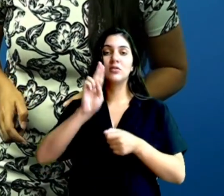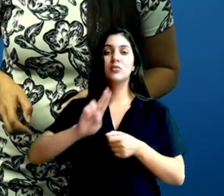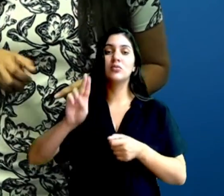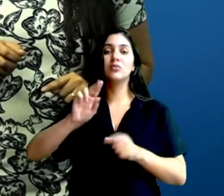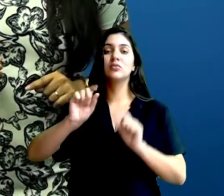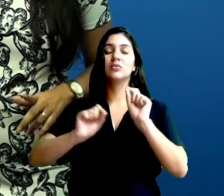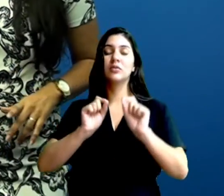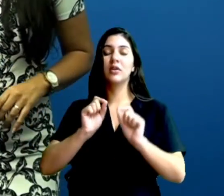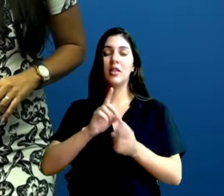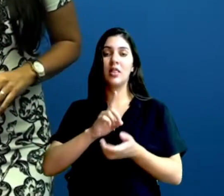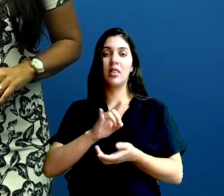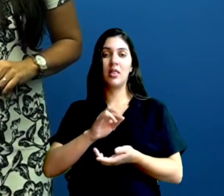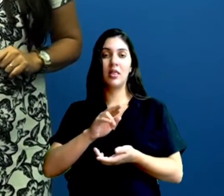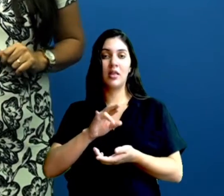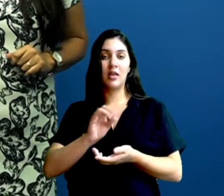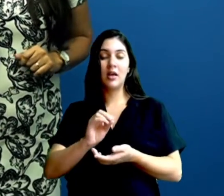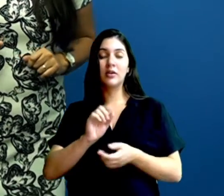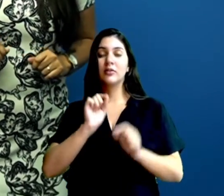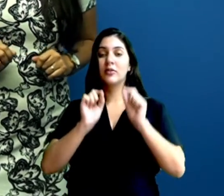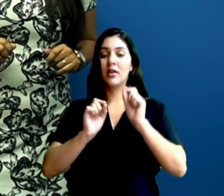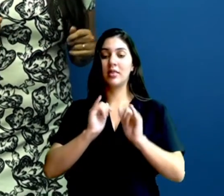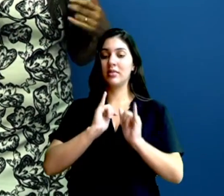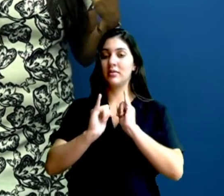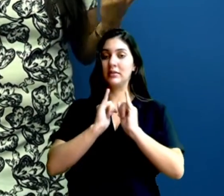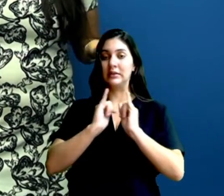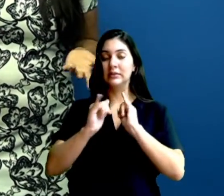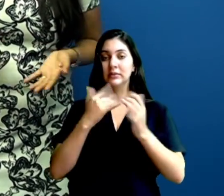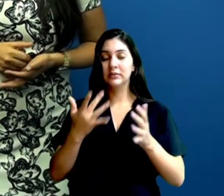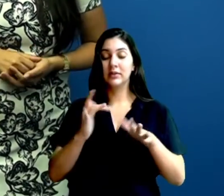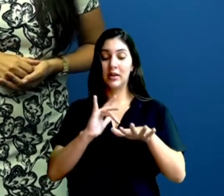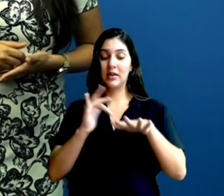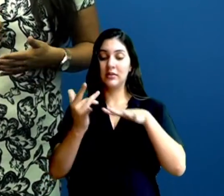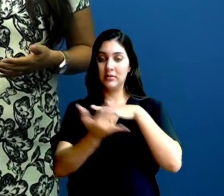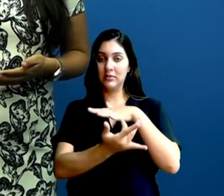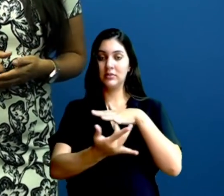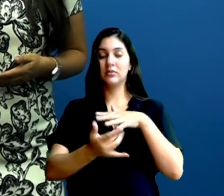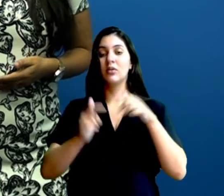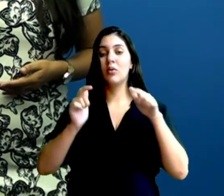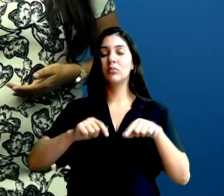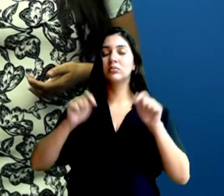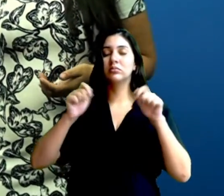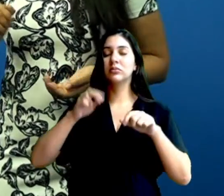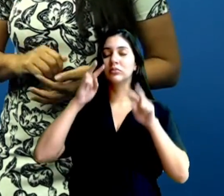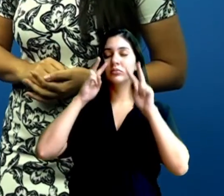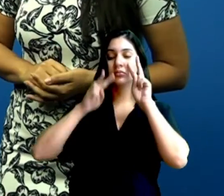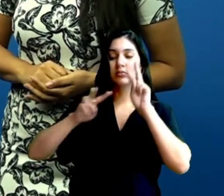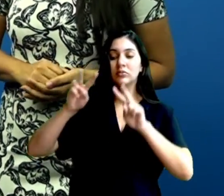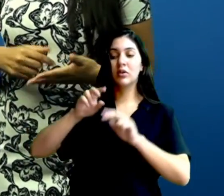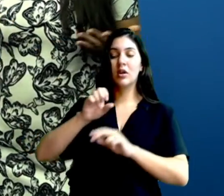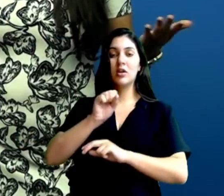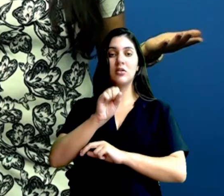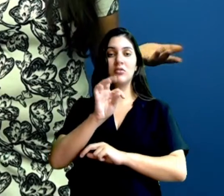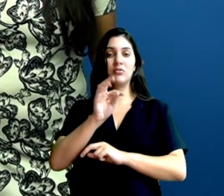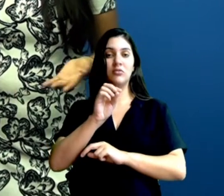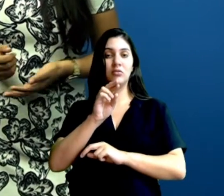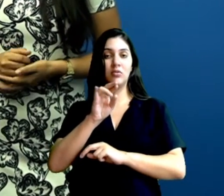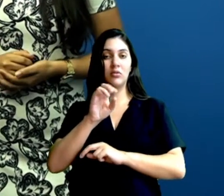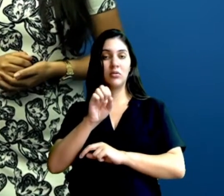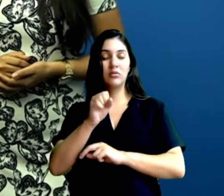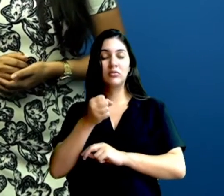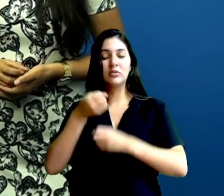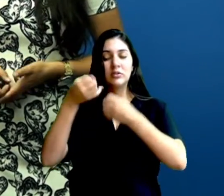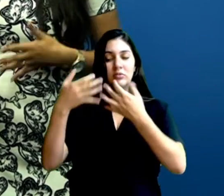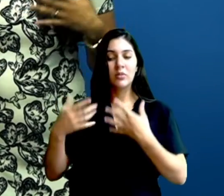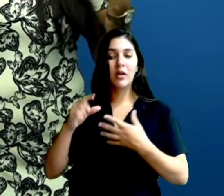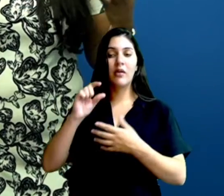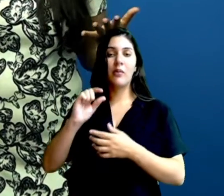diário por meio da internet, Por meio das redes sociais, onde você está ali nos stories contando um pouco do